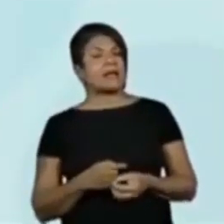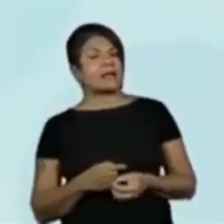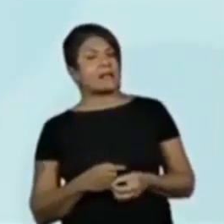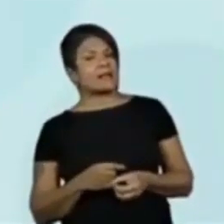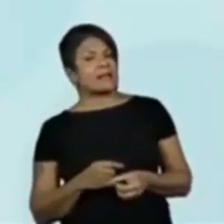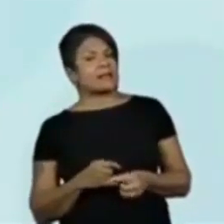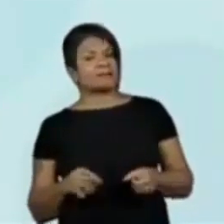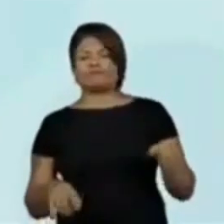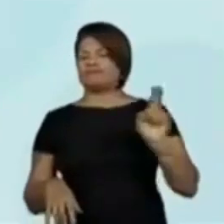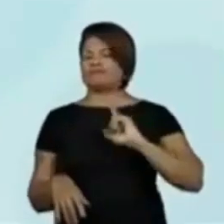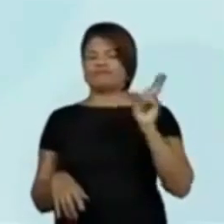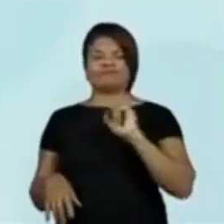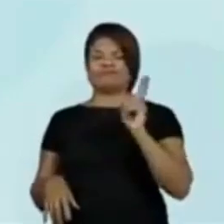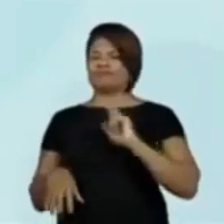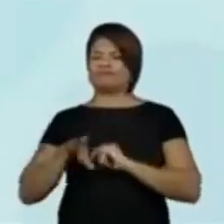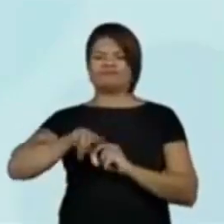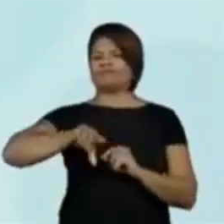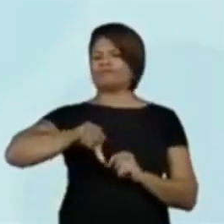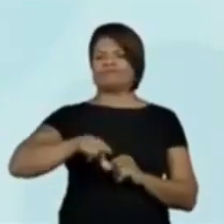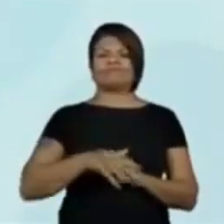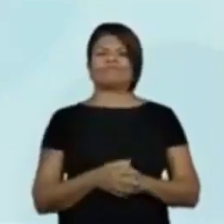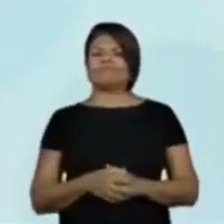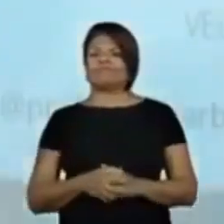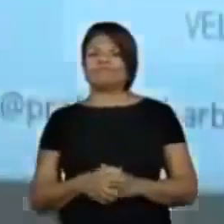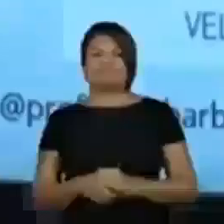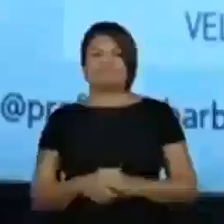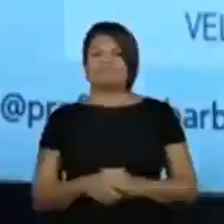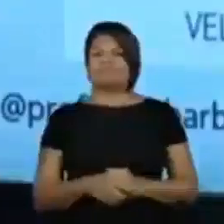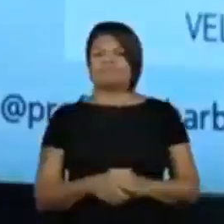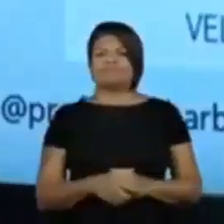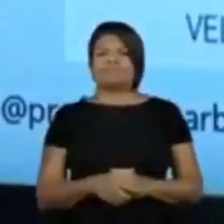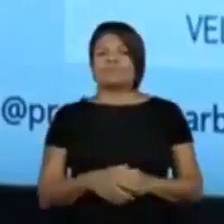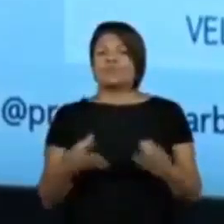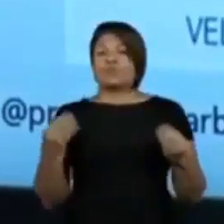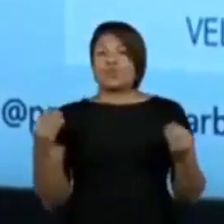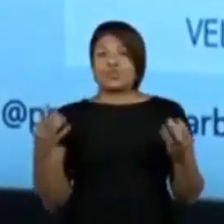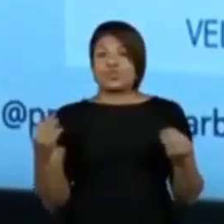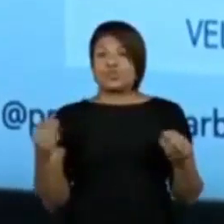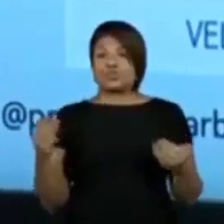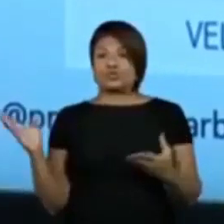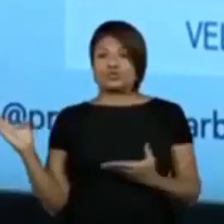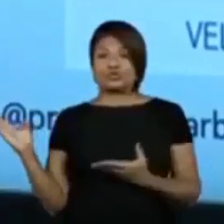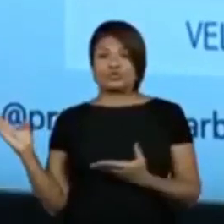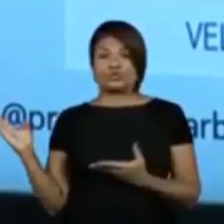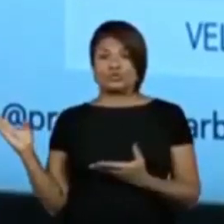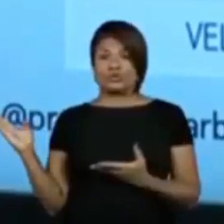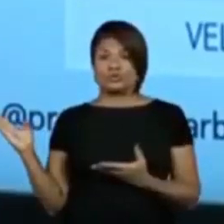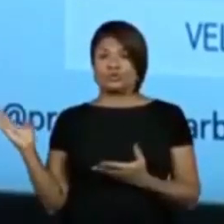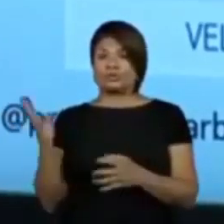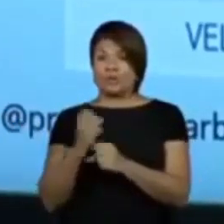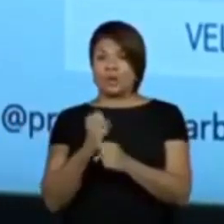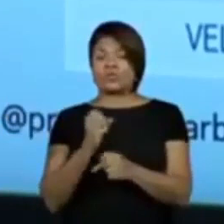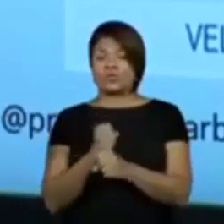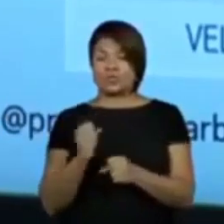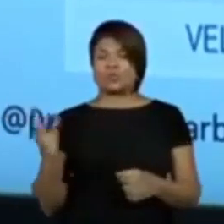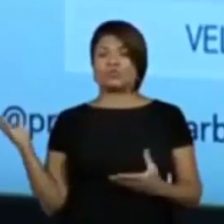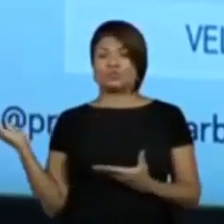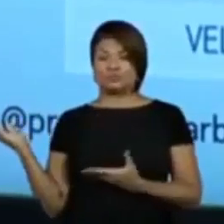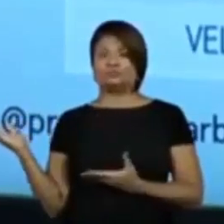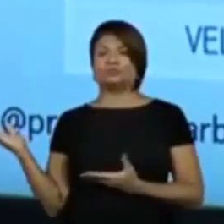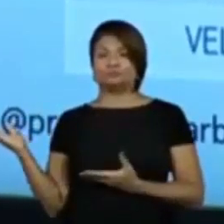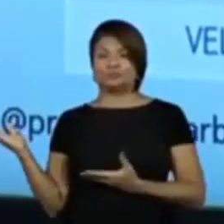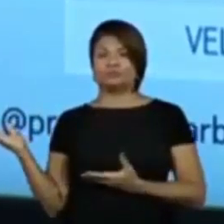Ah, não é. E você está conseguindo ver aí, olha. Este seria o meu cálculo. Vou até apagar esse 6